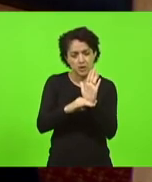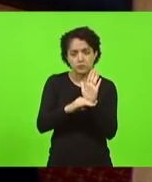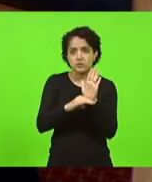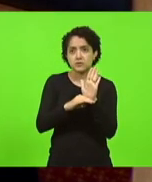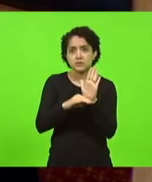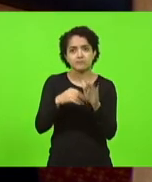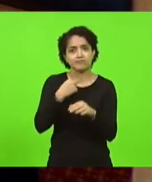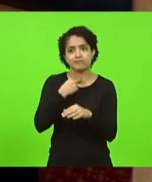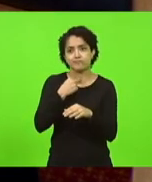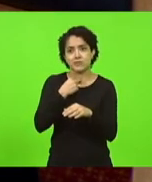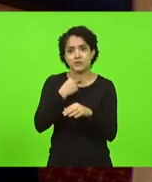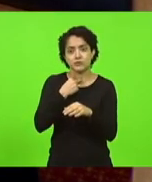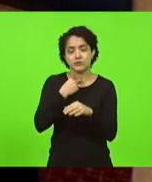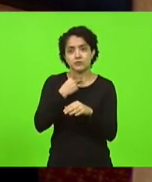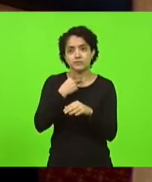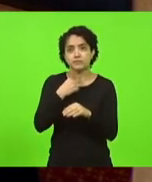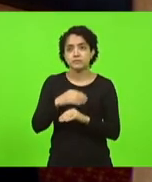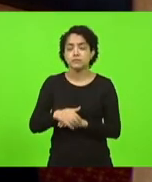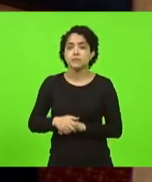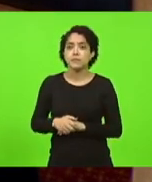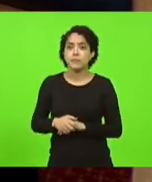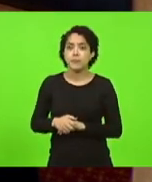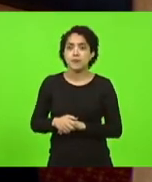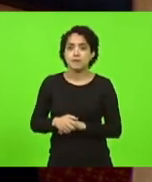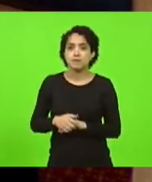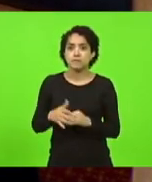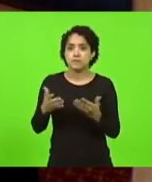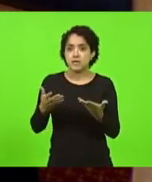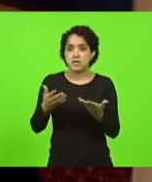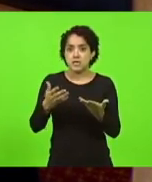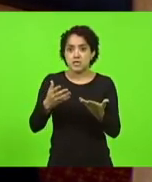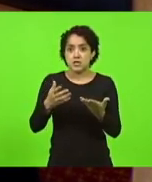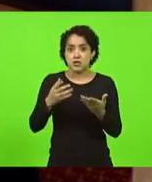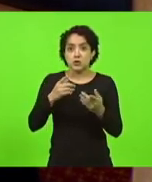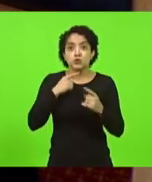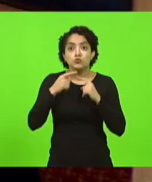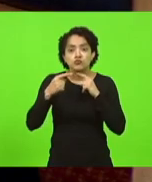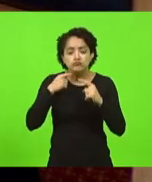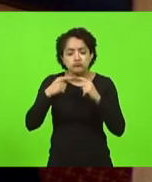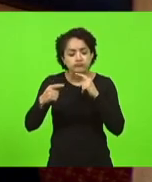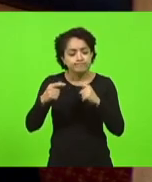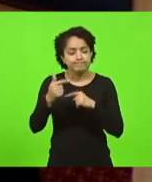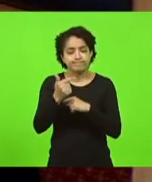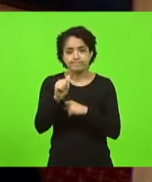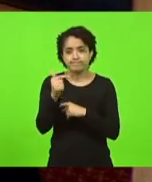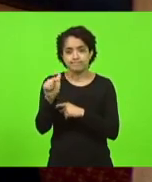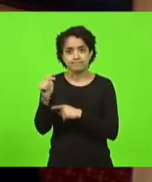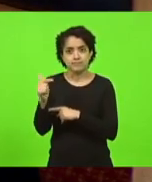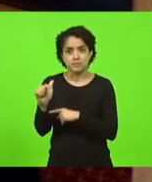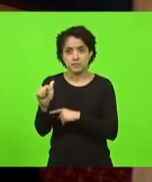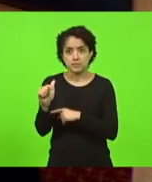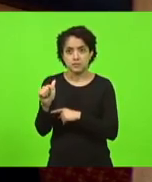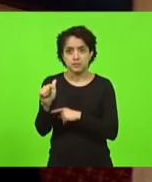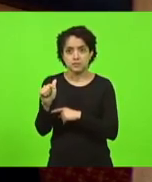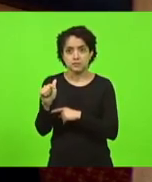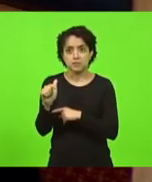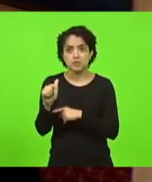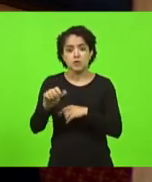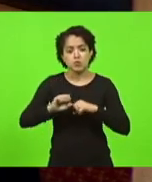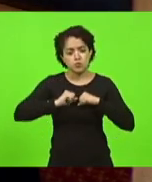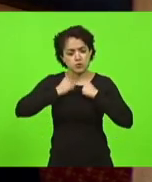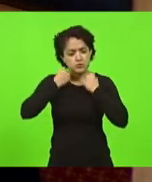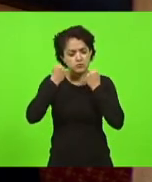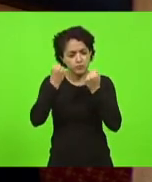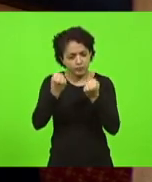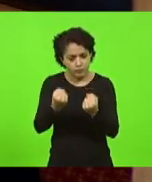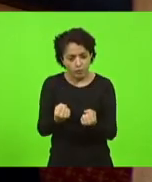nos colocar dessa maneira. Eu não tenho nenhuma dúvida, e isso eu falo em alto e bom som, que o máximo esforço possível foi